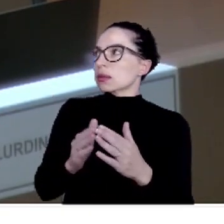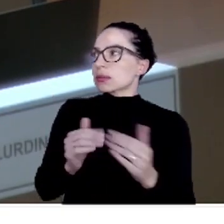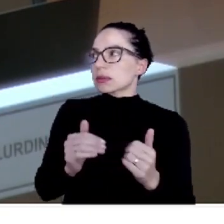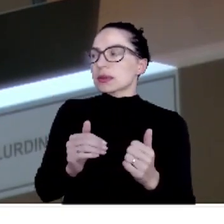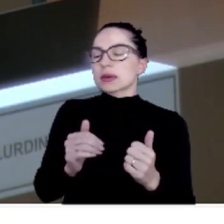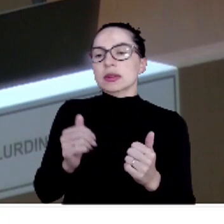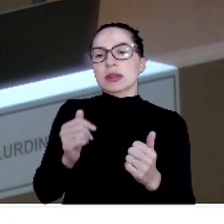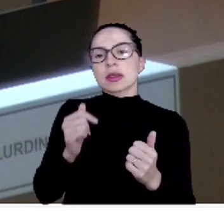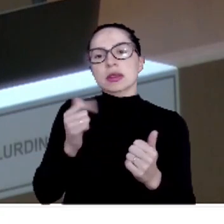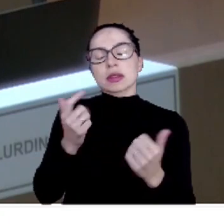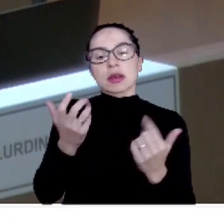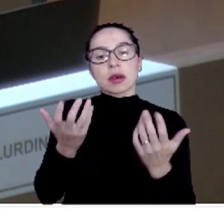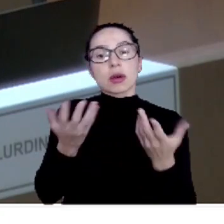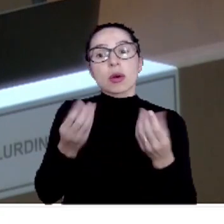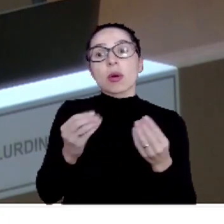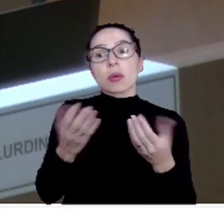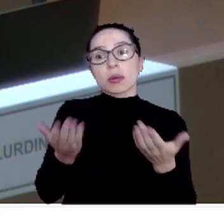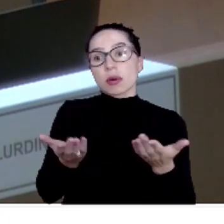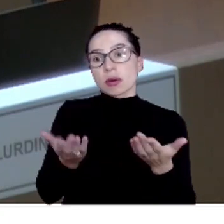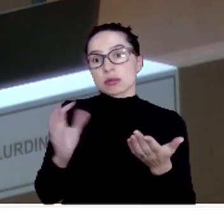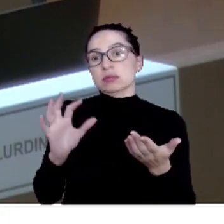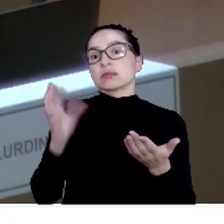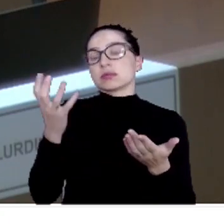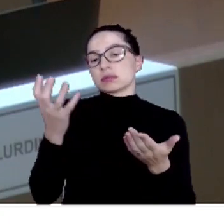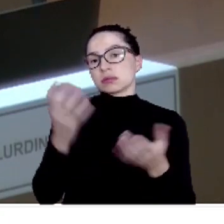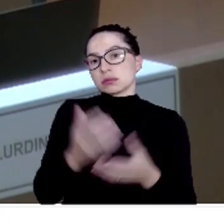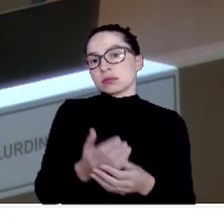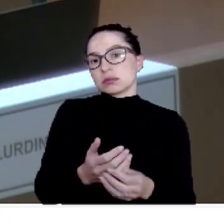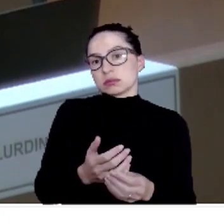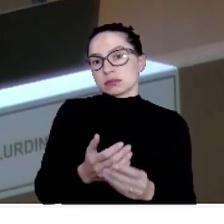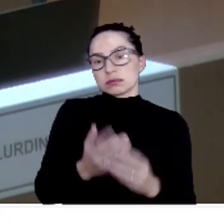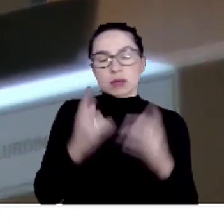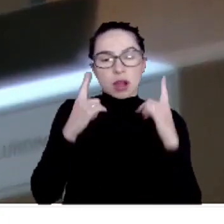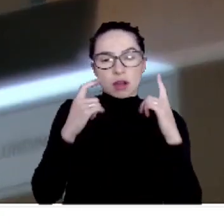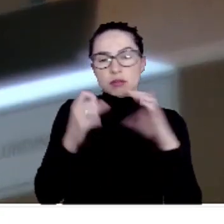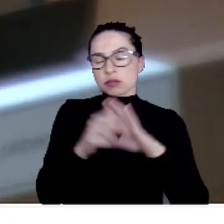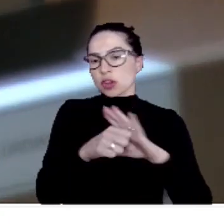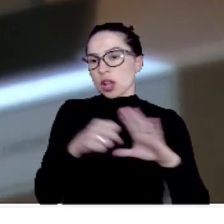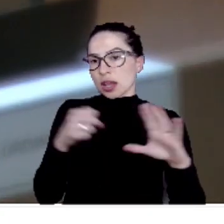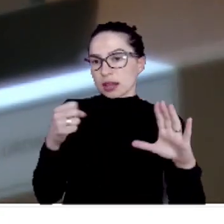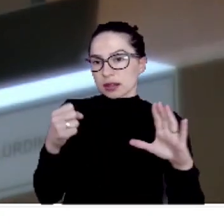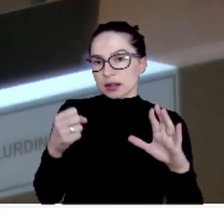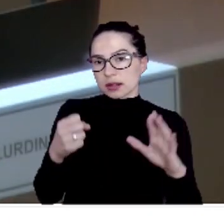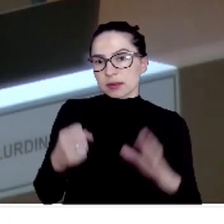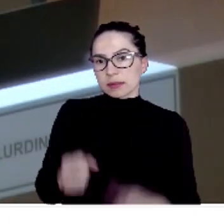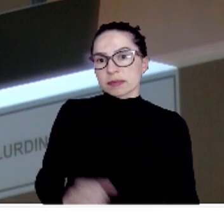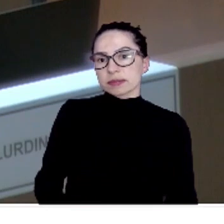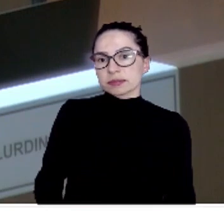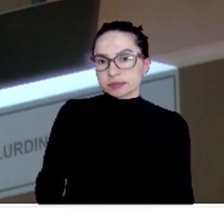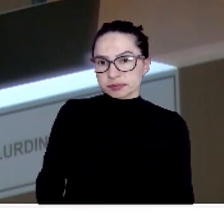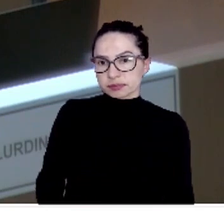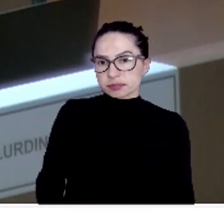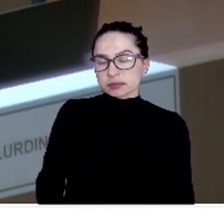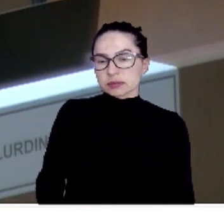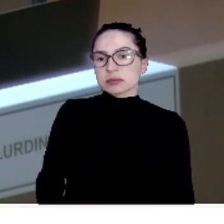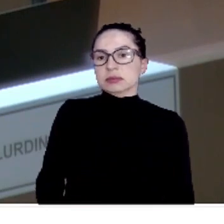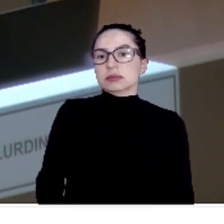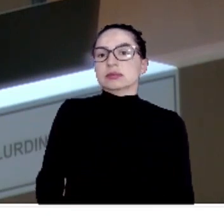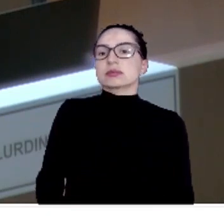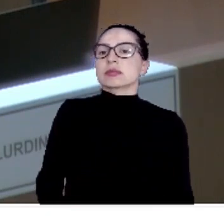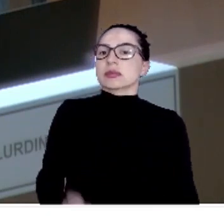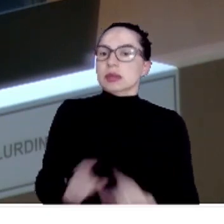ponto nós chegamos, né, da violência. E também falar aos